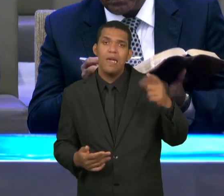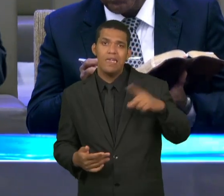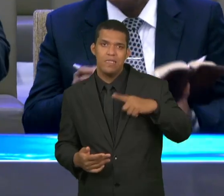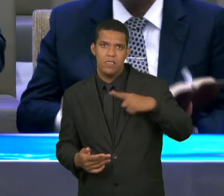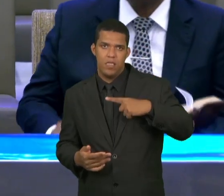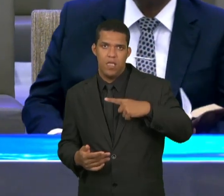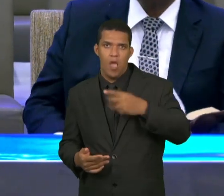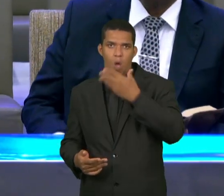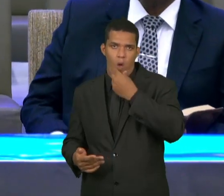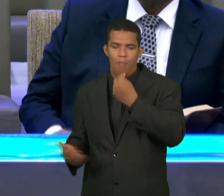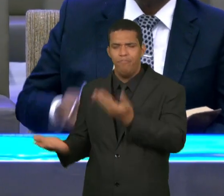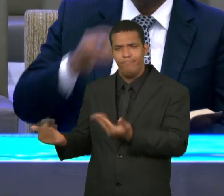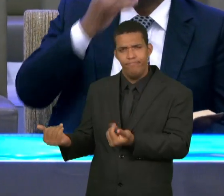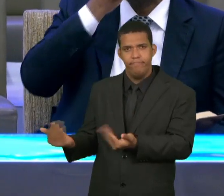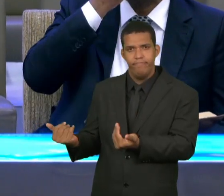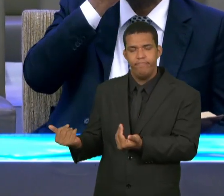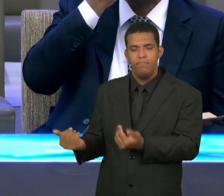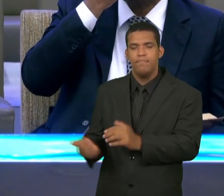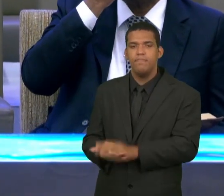que o nome dele,